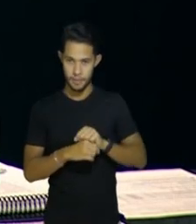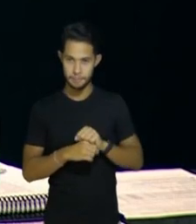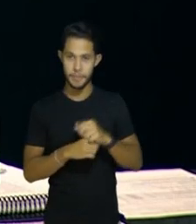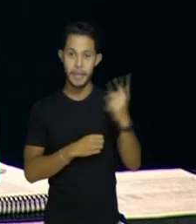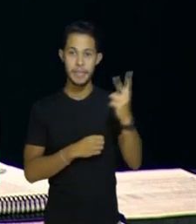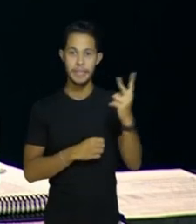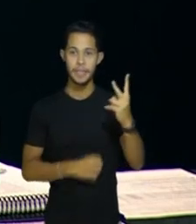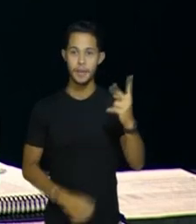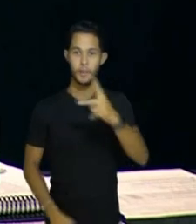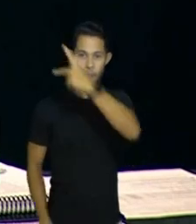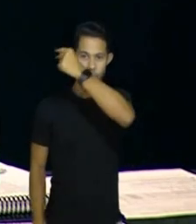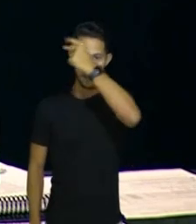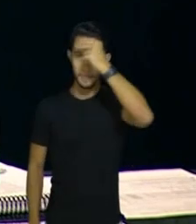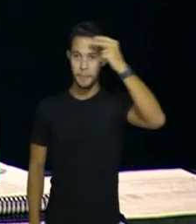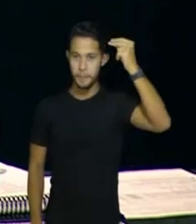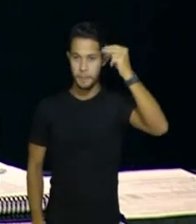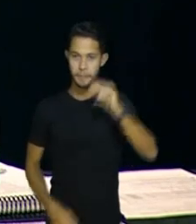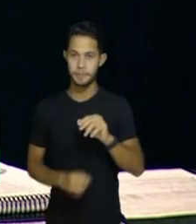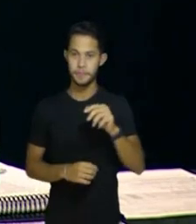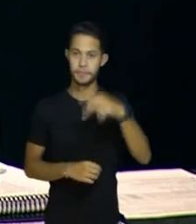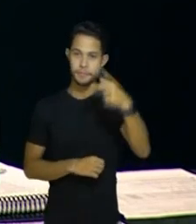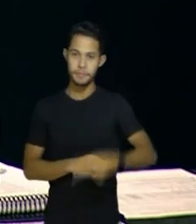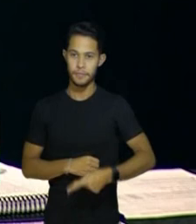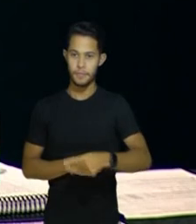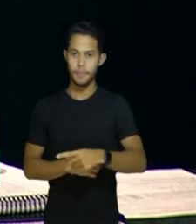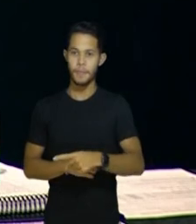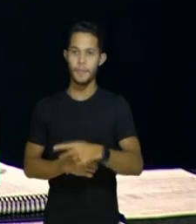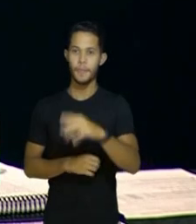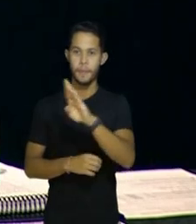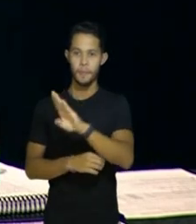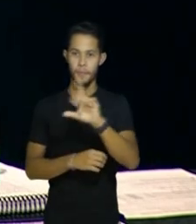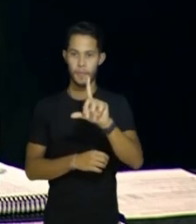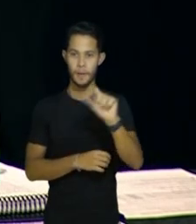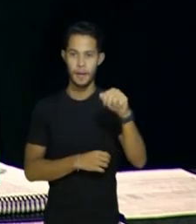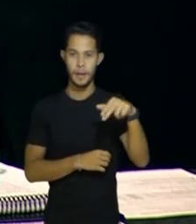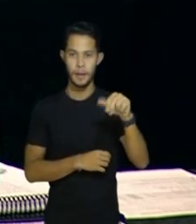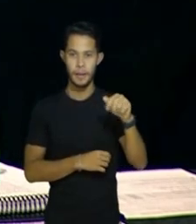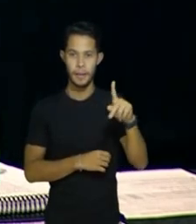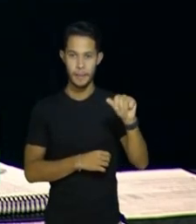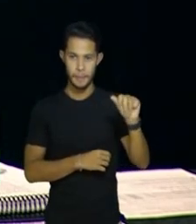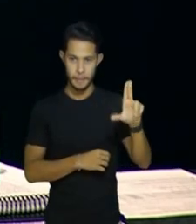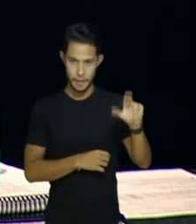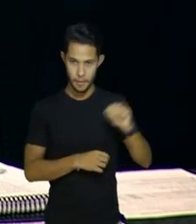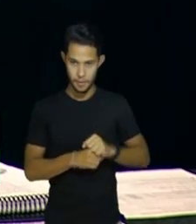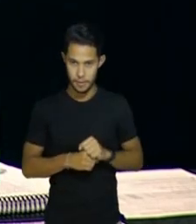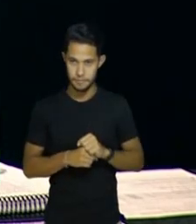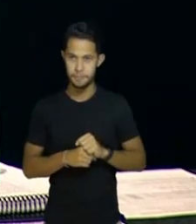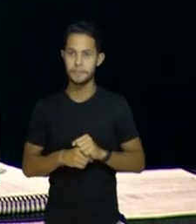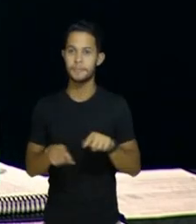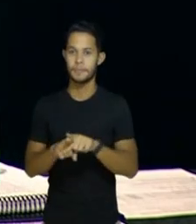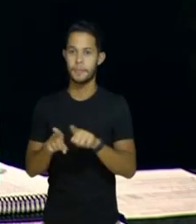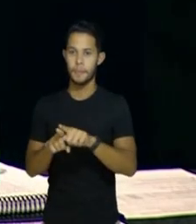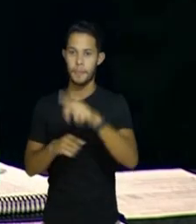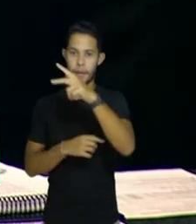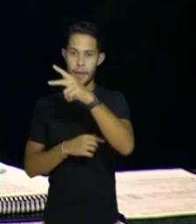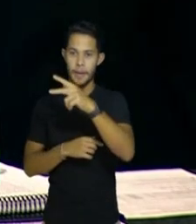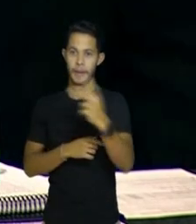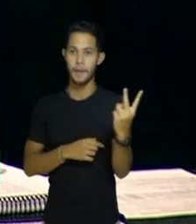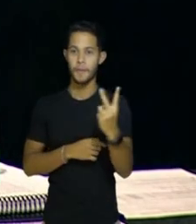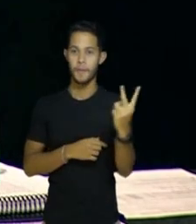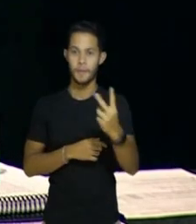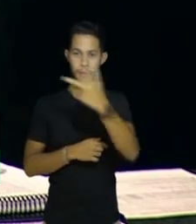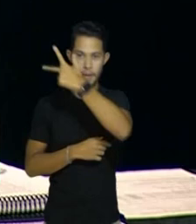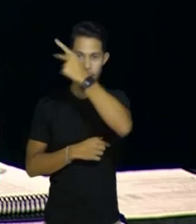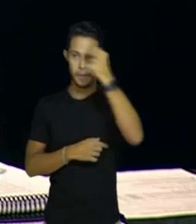Maria Regina de Souza Soar, excelentíssimo senhor vice-prefeito do município de Ascurra, Soires